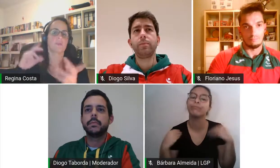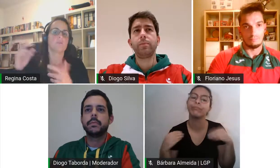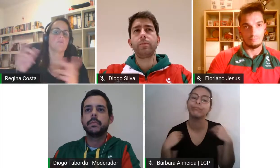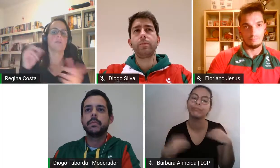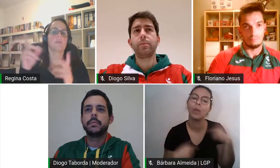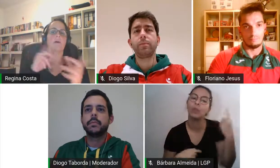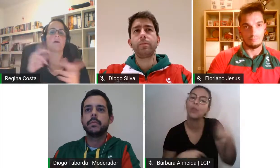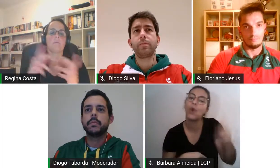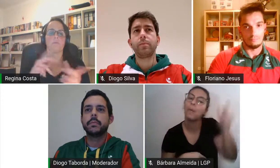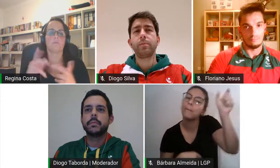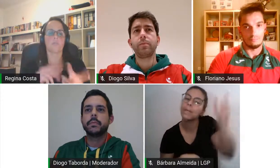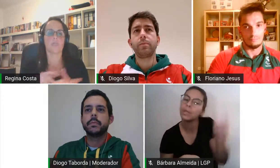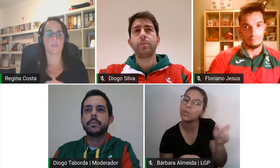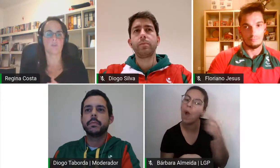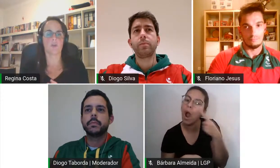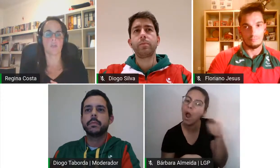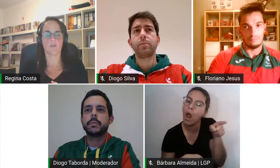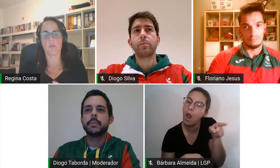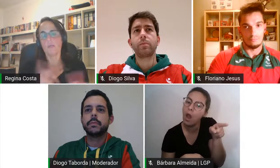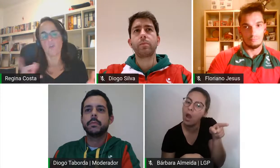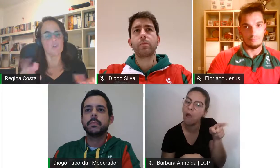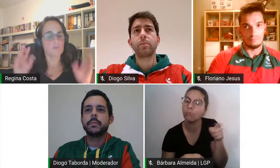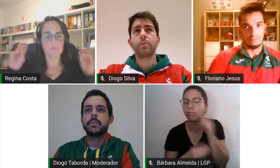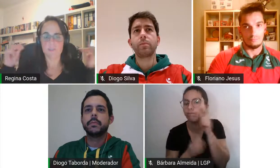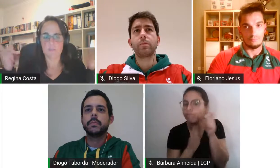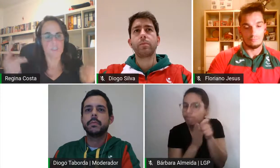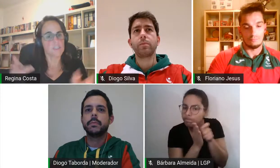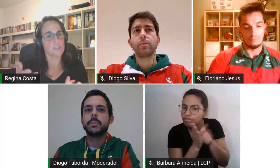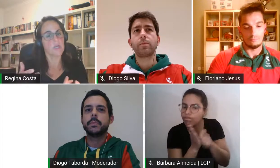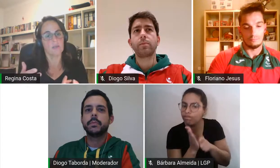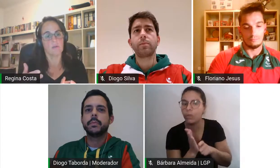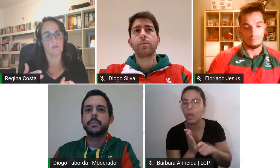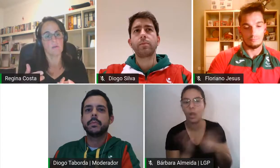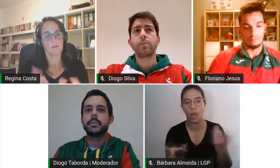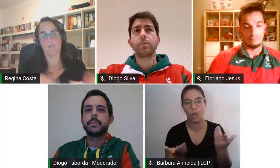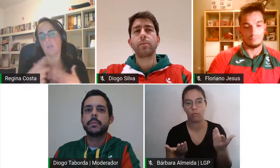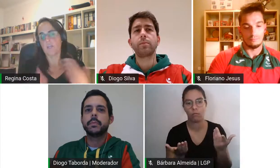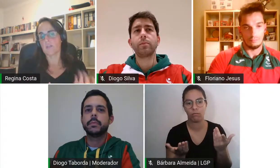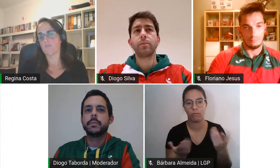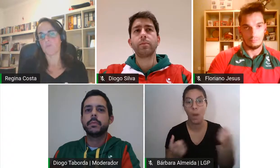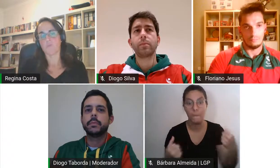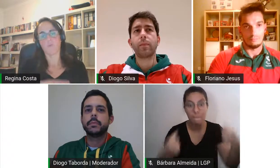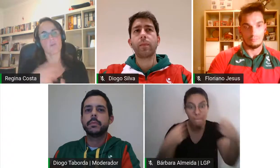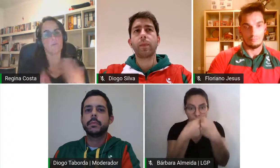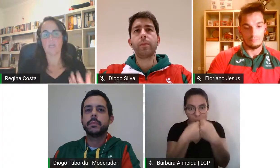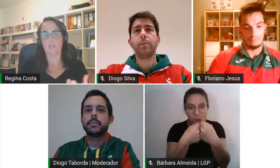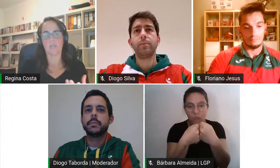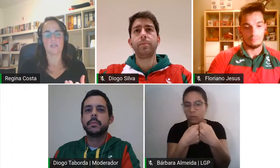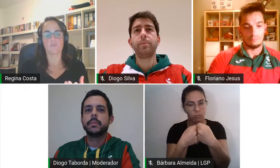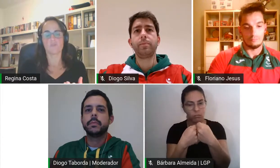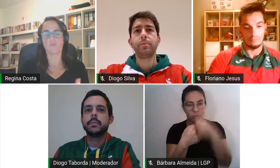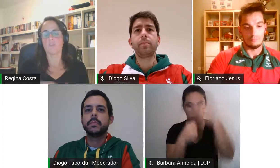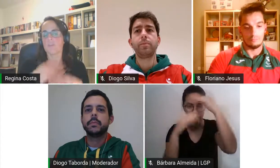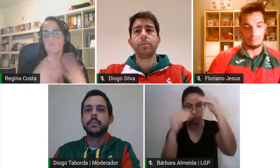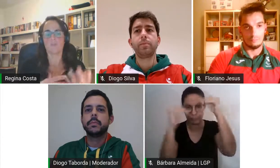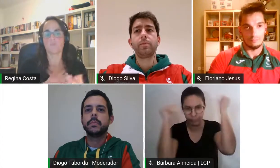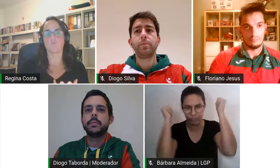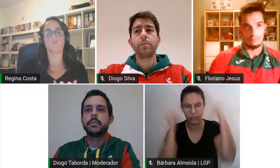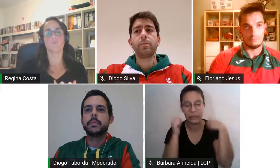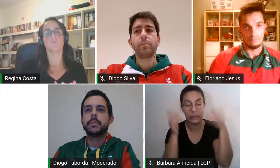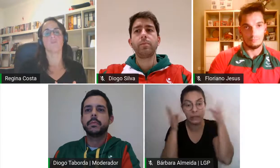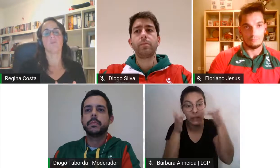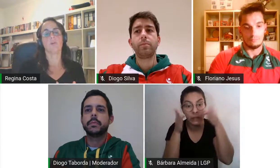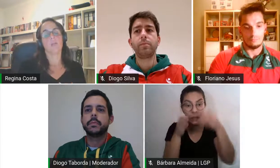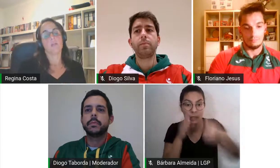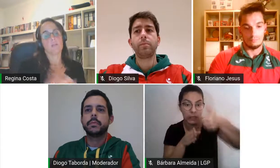um classificador e que está a ponderar isto ou aquilo. Eu na competição já desliguei. Eu quero é dar o meu melhor ou eu quero é ganhar o jogo e então eu vou fazer